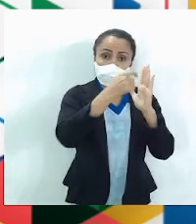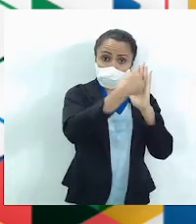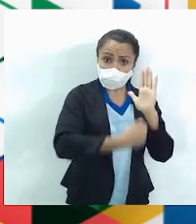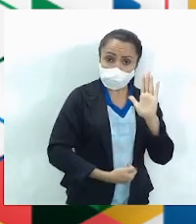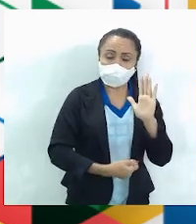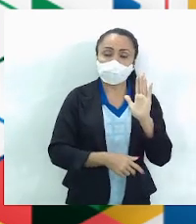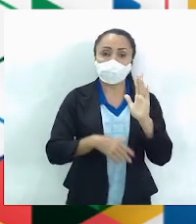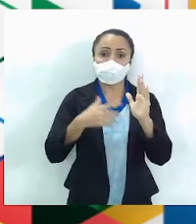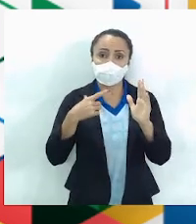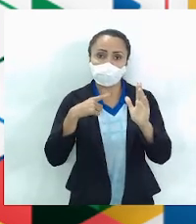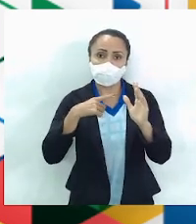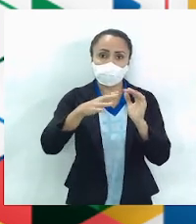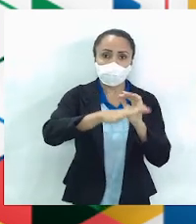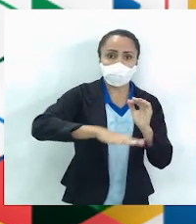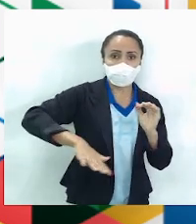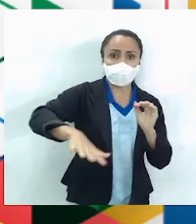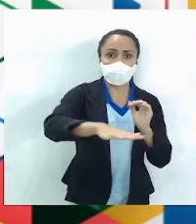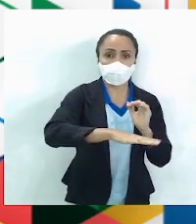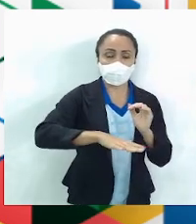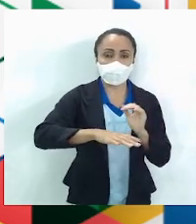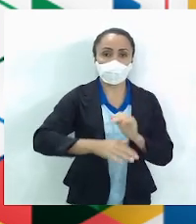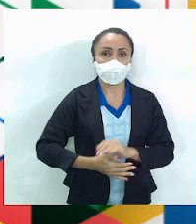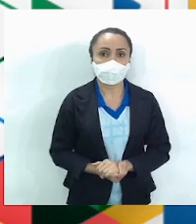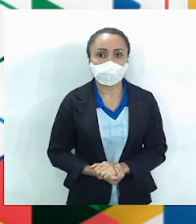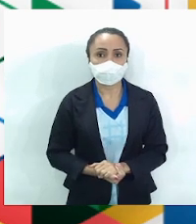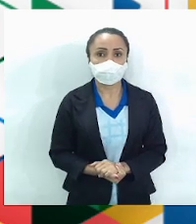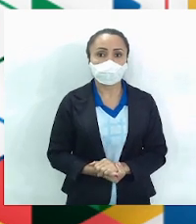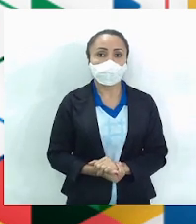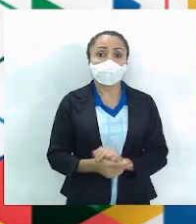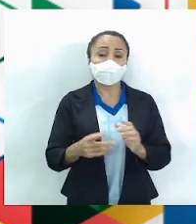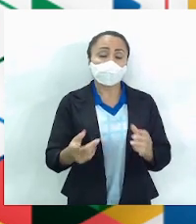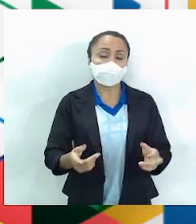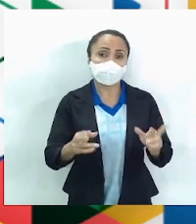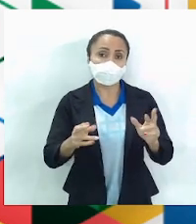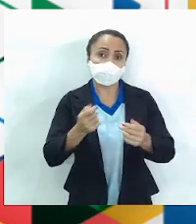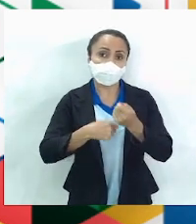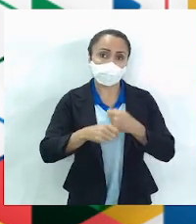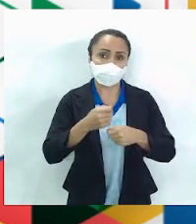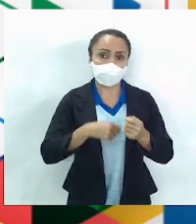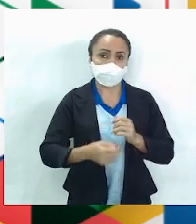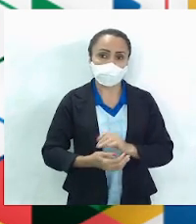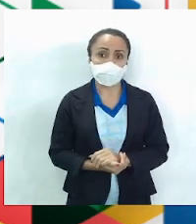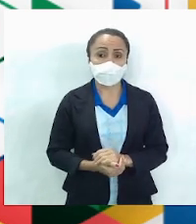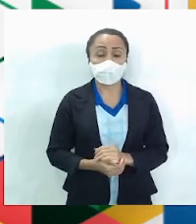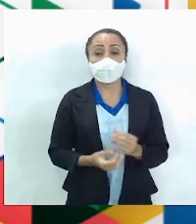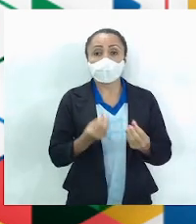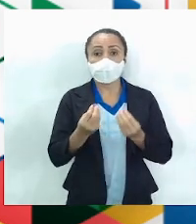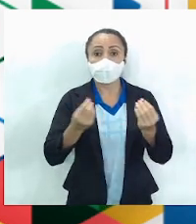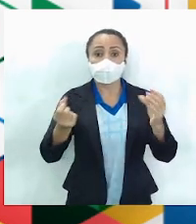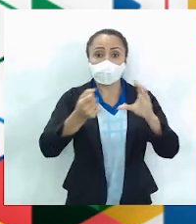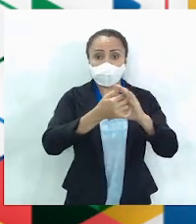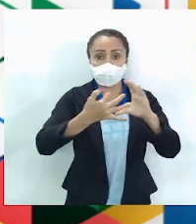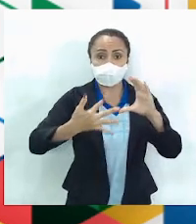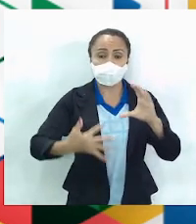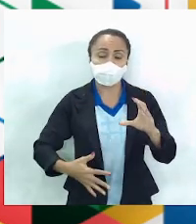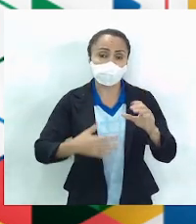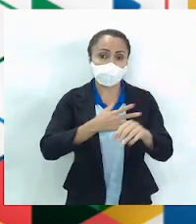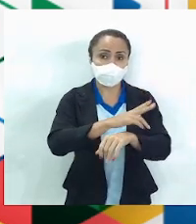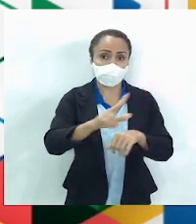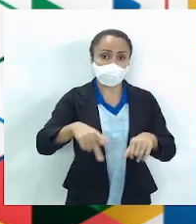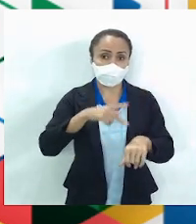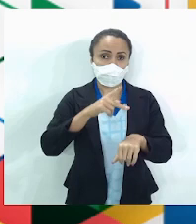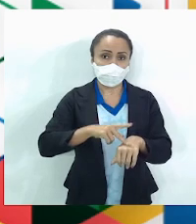que possuem território com grande potencial para exploração econômica. Então, como é que se caracteriza aí os